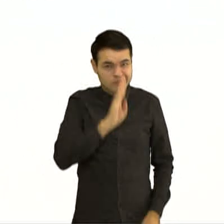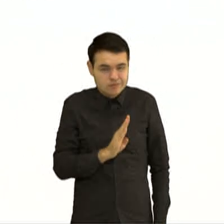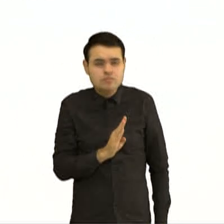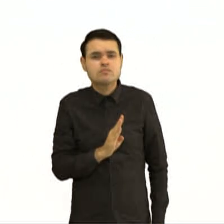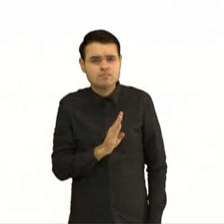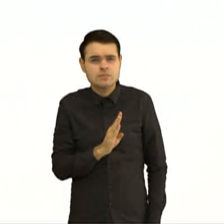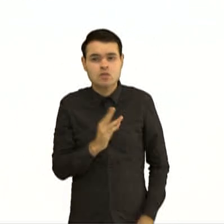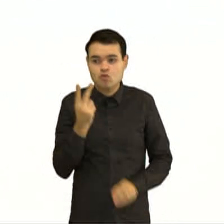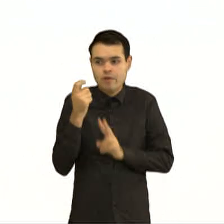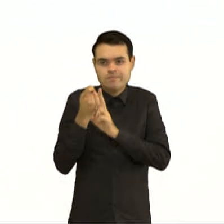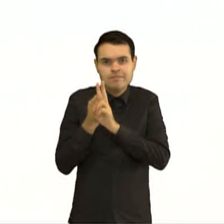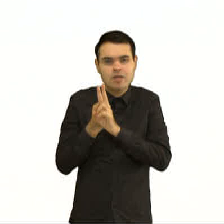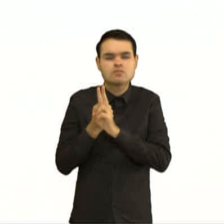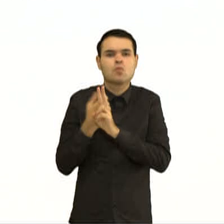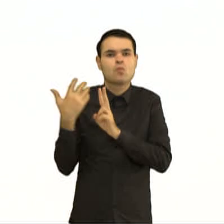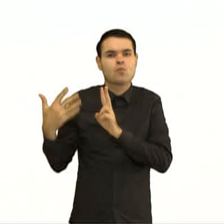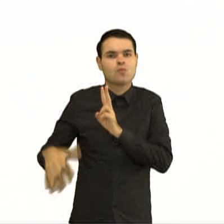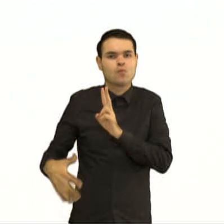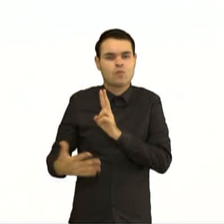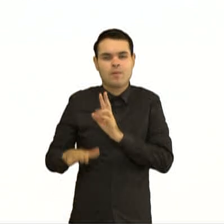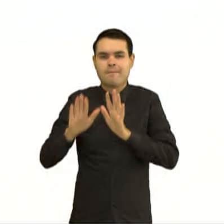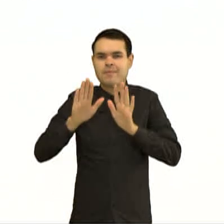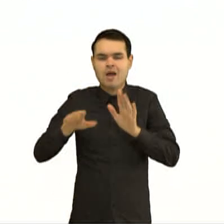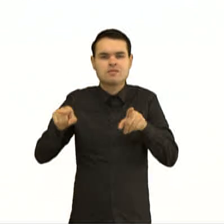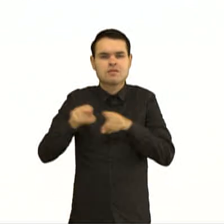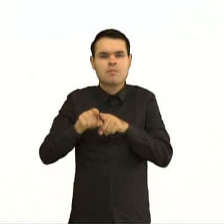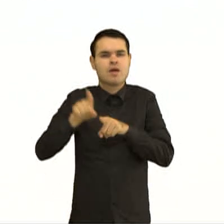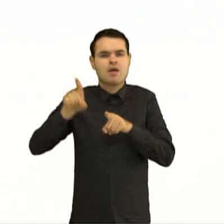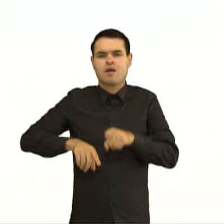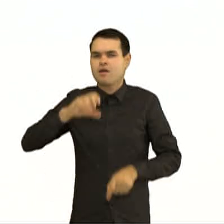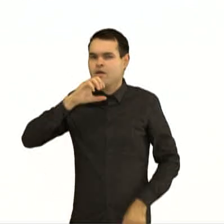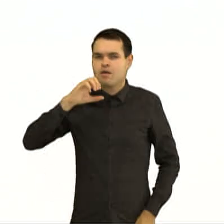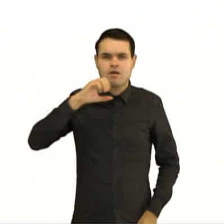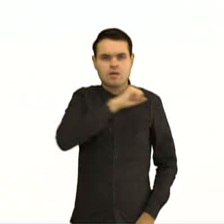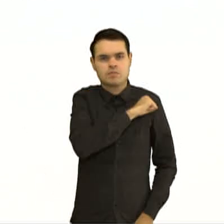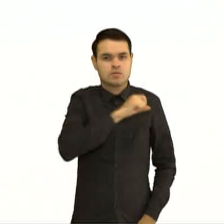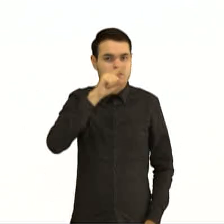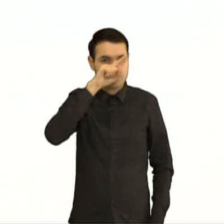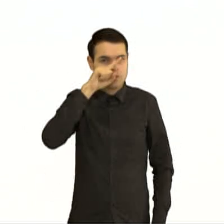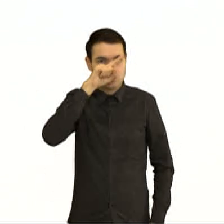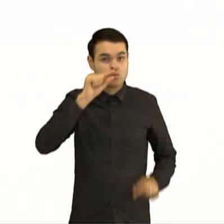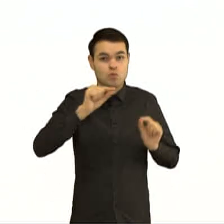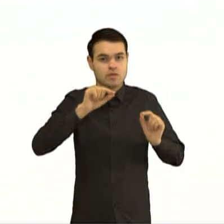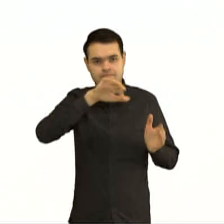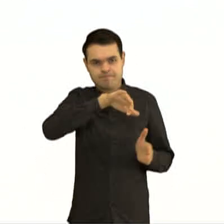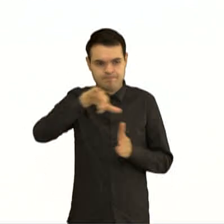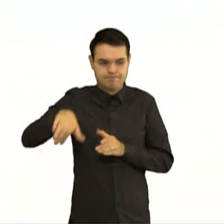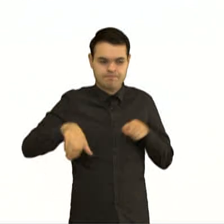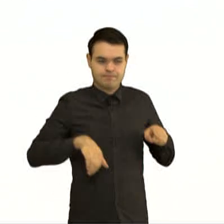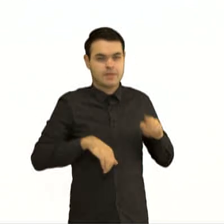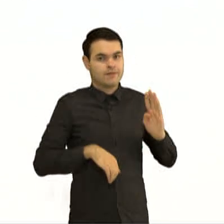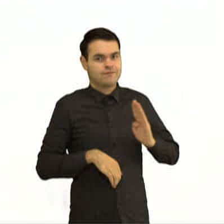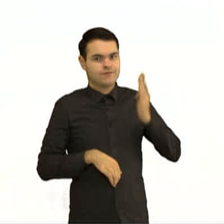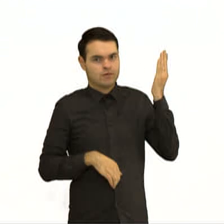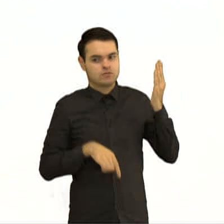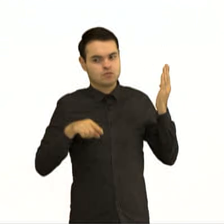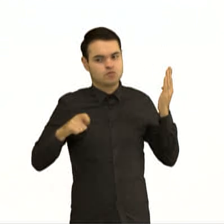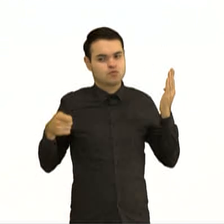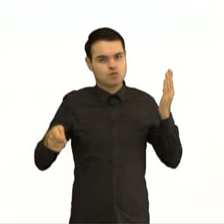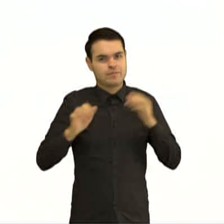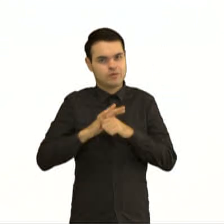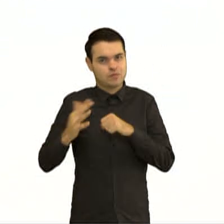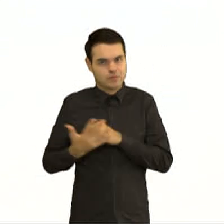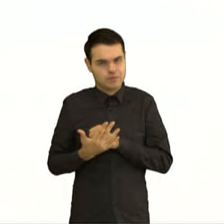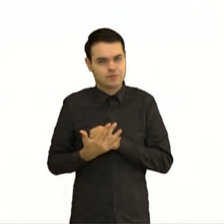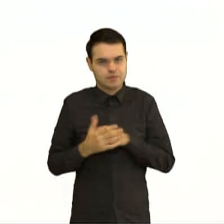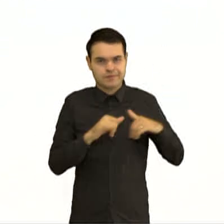apenas 2 meses. Mas também são rápidas e perigosas as fake news sobre a doença.